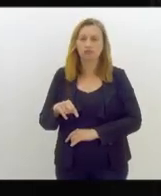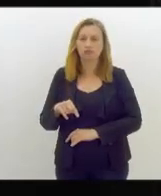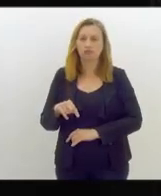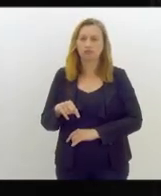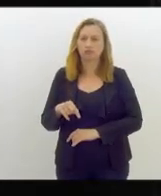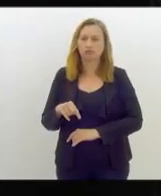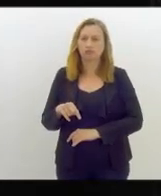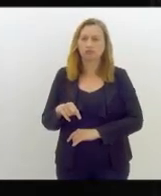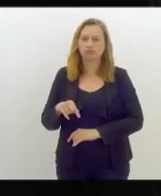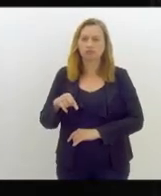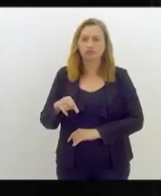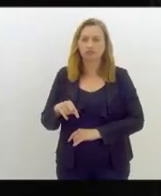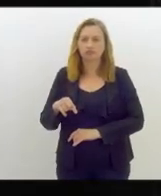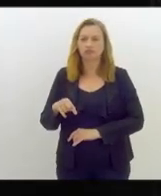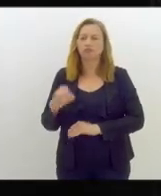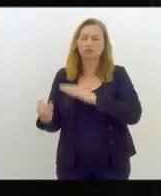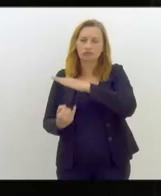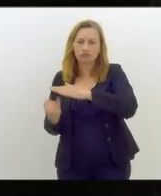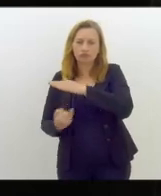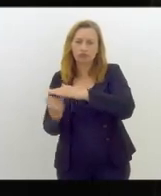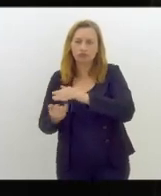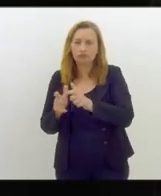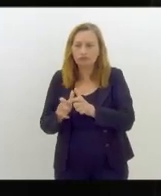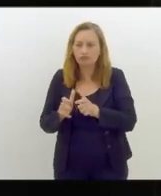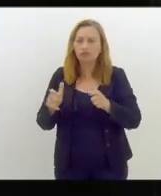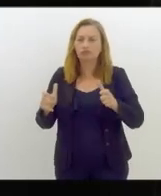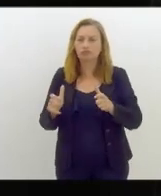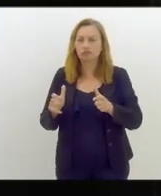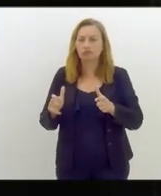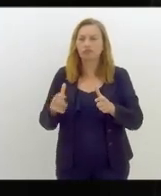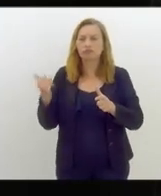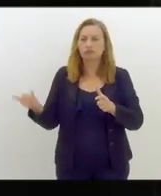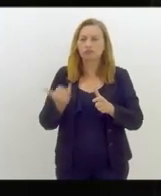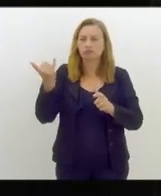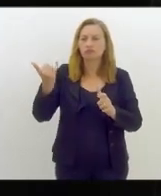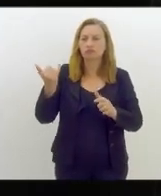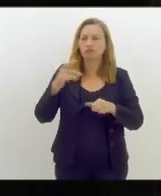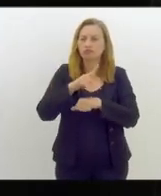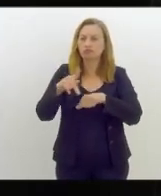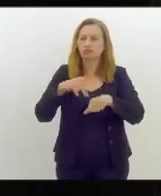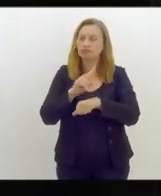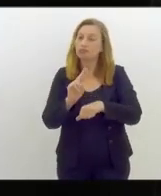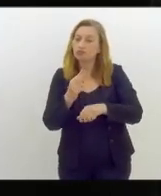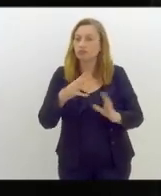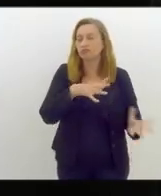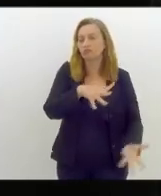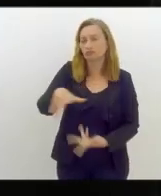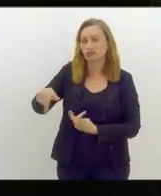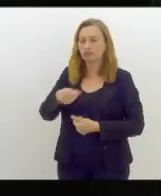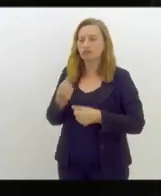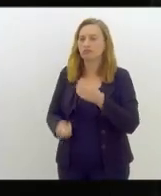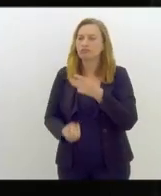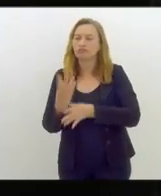a maior fundação, a maior instituição desse país e, quiçá, do mundo na produção de vacinas,